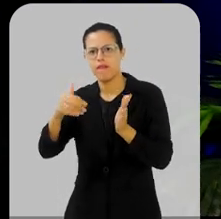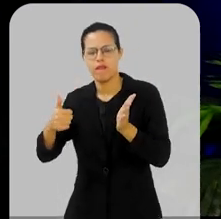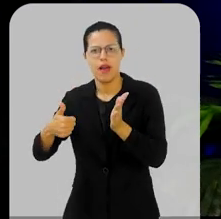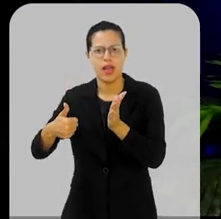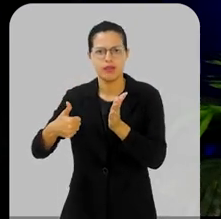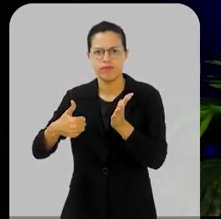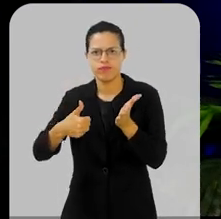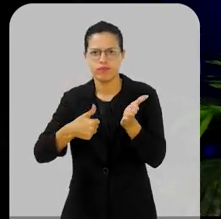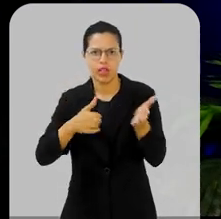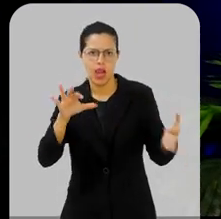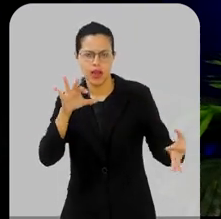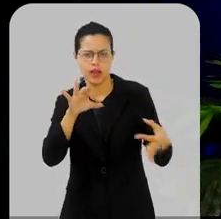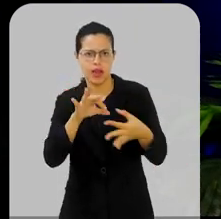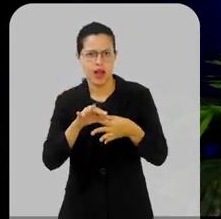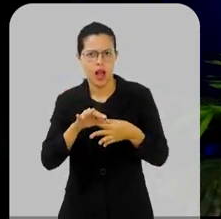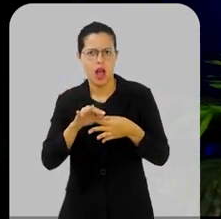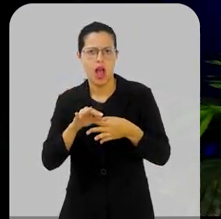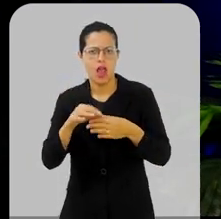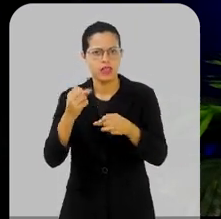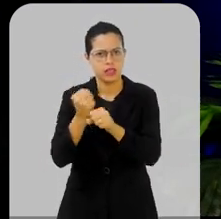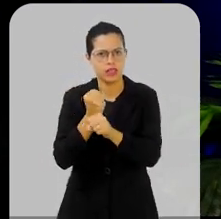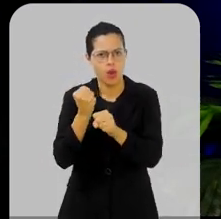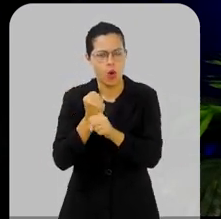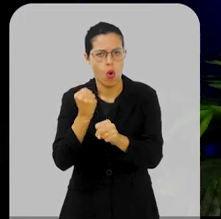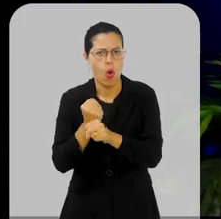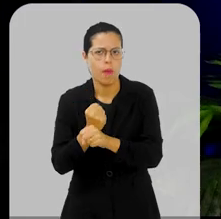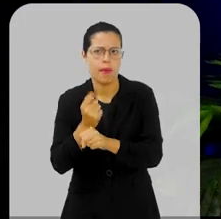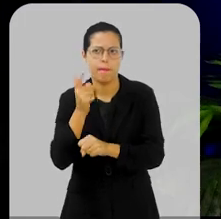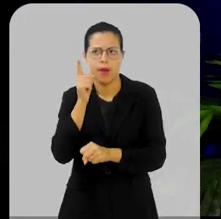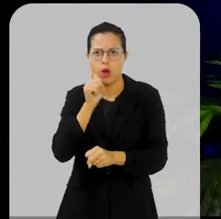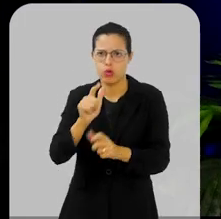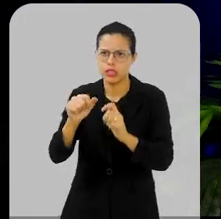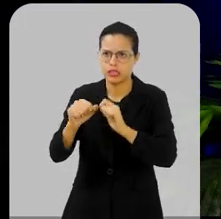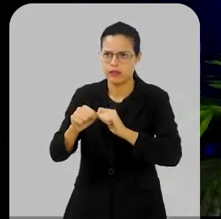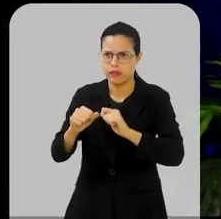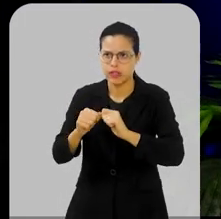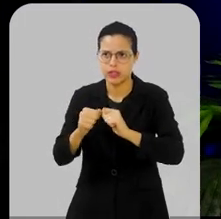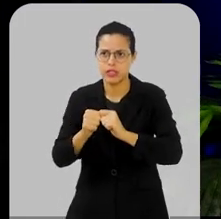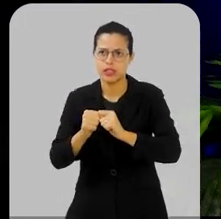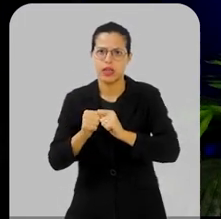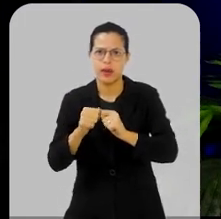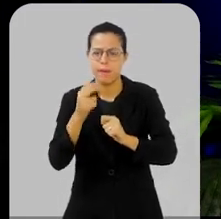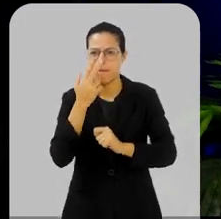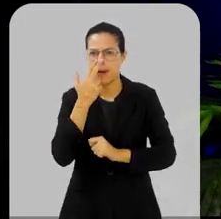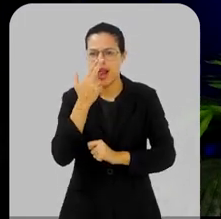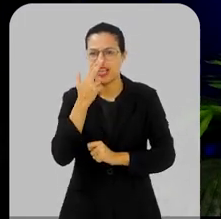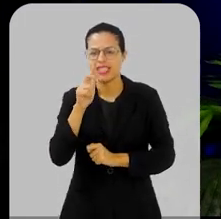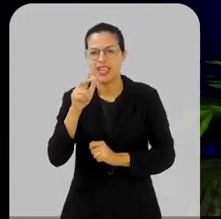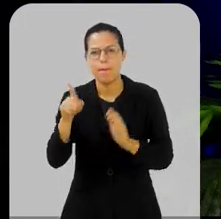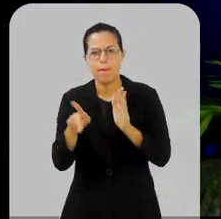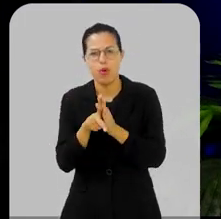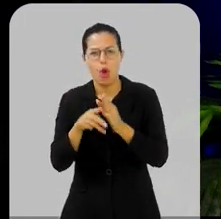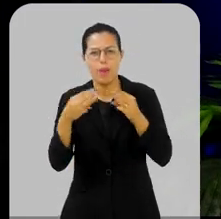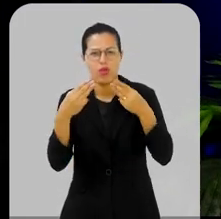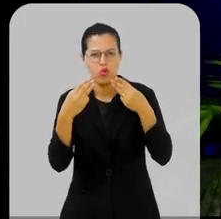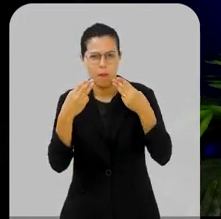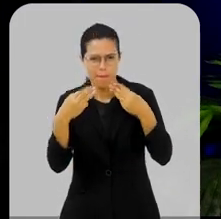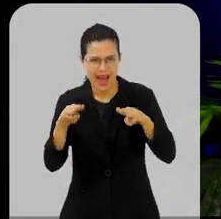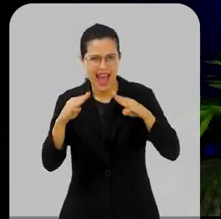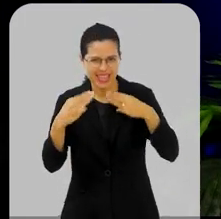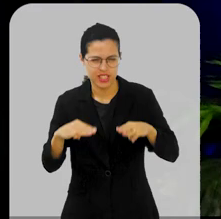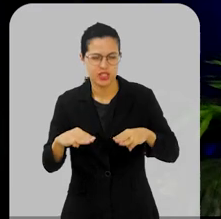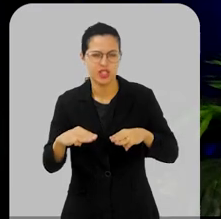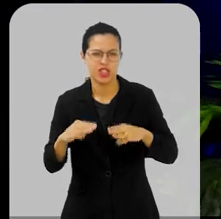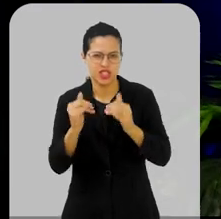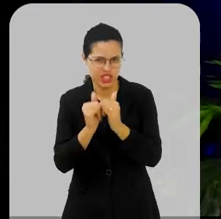associar ao empreendimento para esse empreendimento ser viável, né? É uma operação de marketing. Já também está